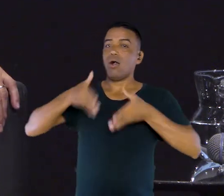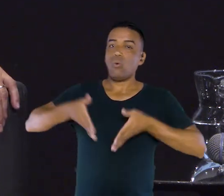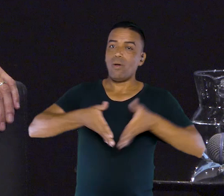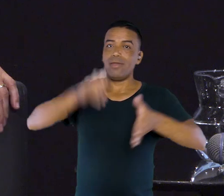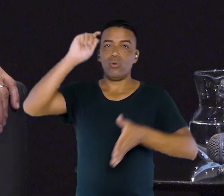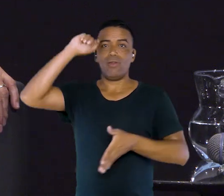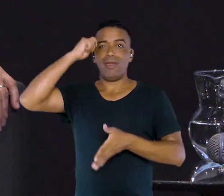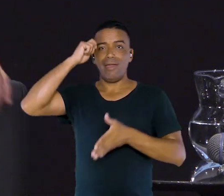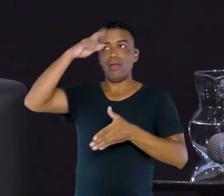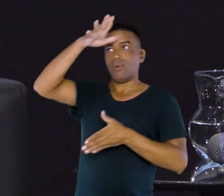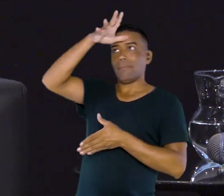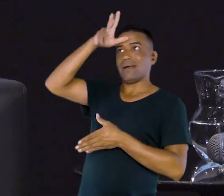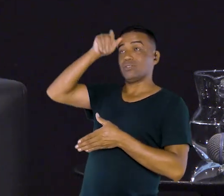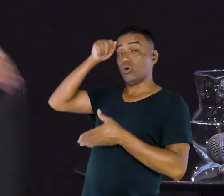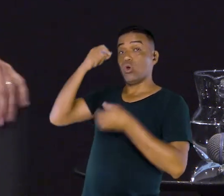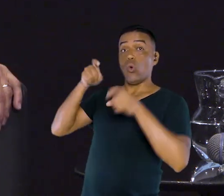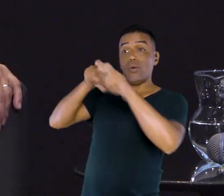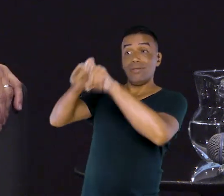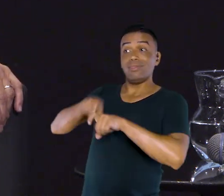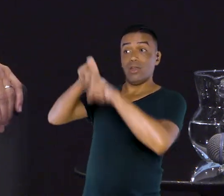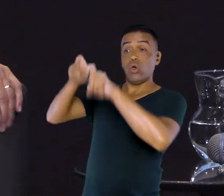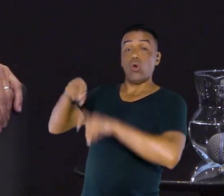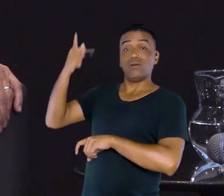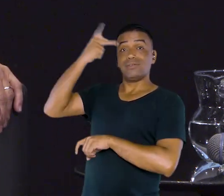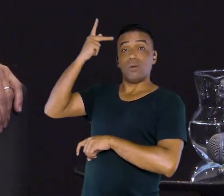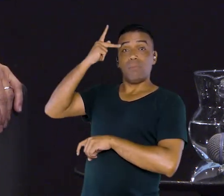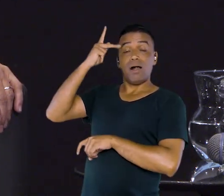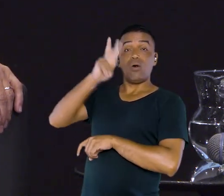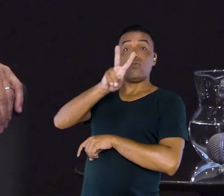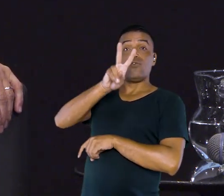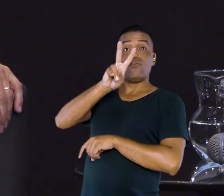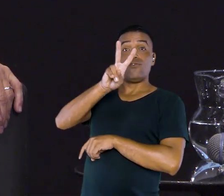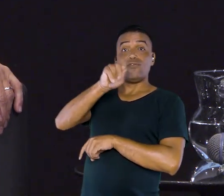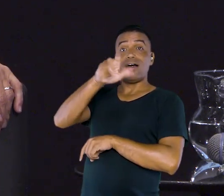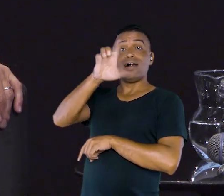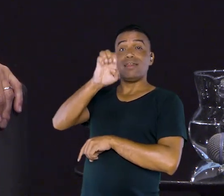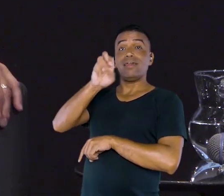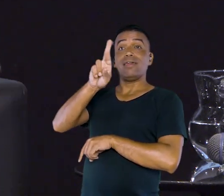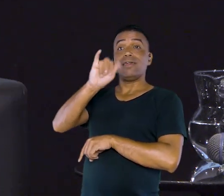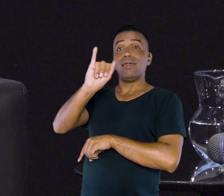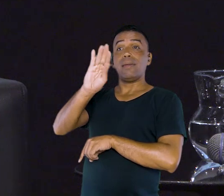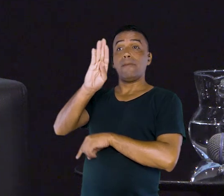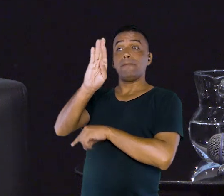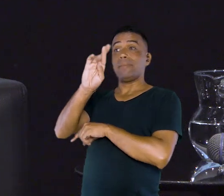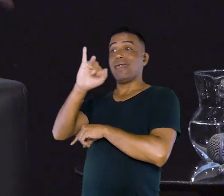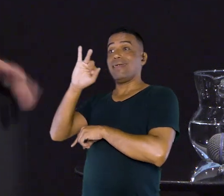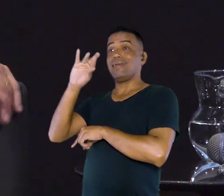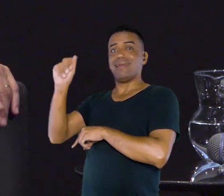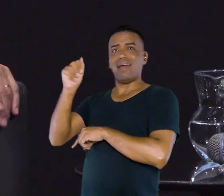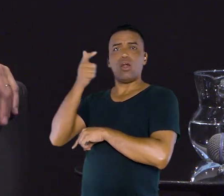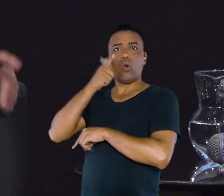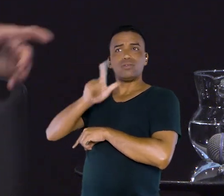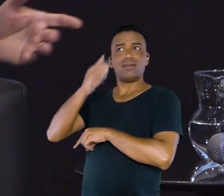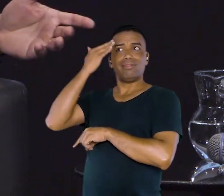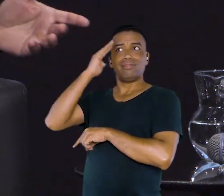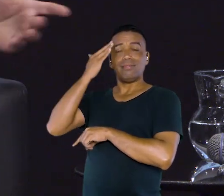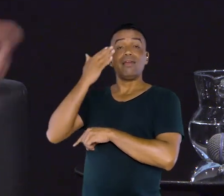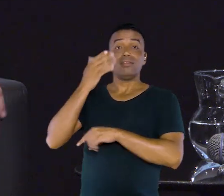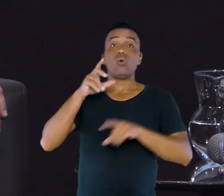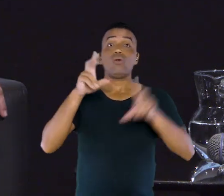ou em outros lugares da Amazônia, mesmo aqui no interior de São Paulo, no Vale do Ribeira, olha para uma roça dessa e não consegue entender o que está acontecendo ali.